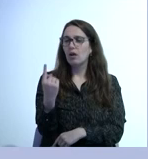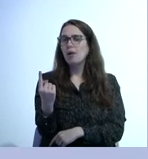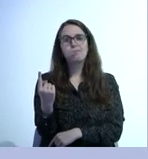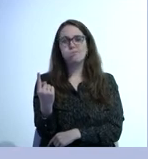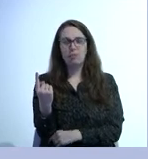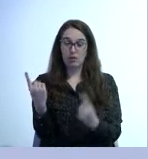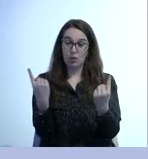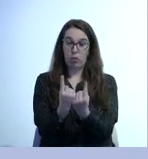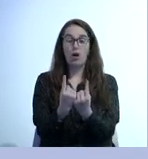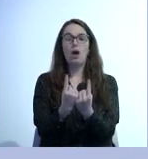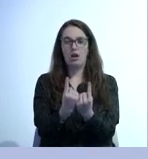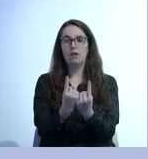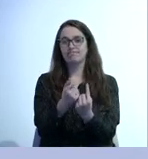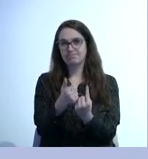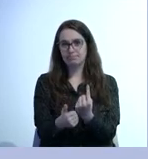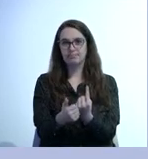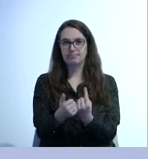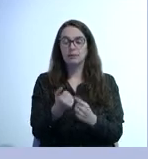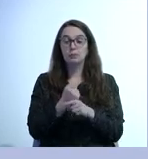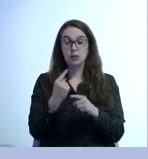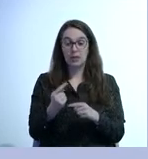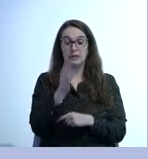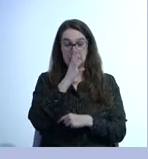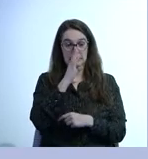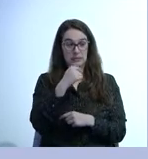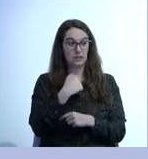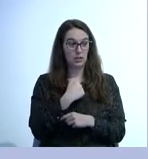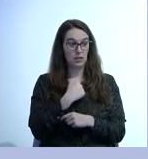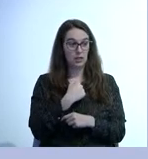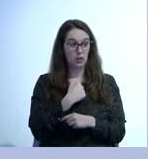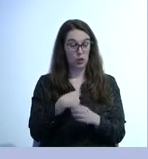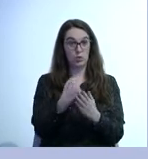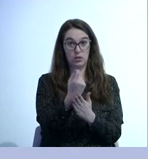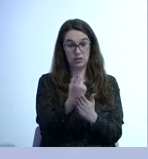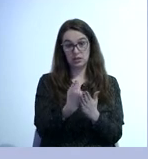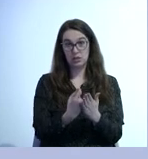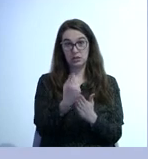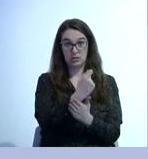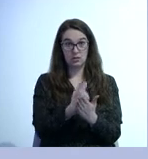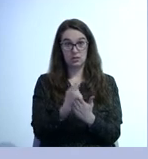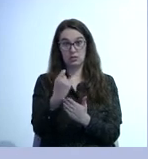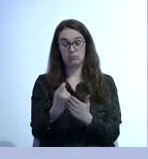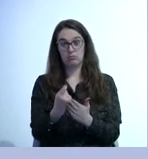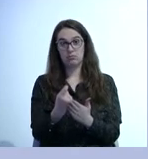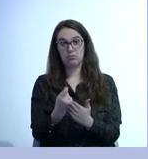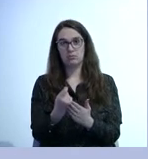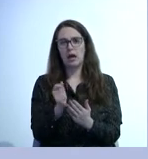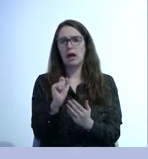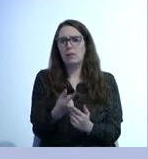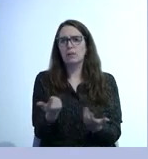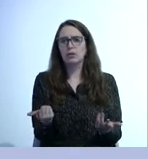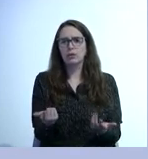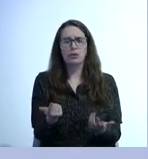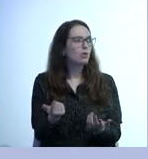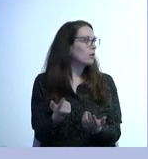insubstituíveis. Isto é, um esquiço que eu pratico muito, porque é rapidíssimo,